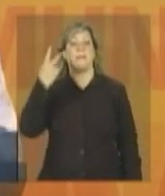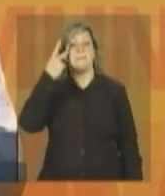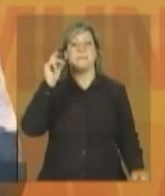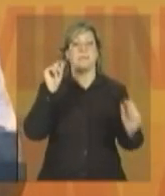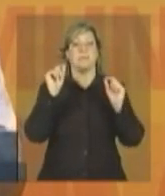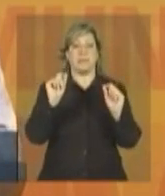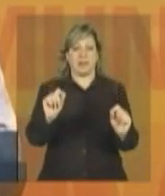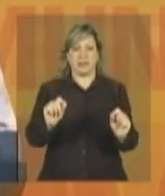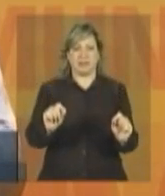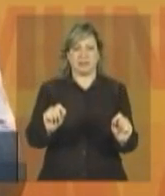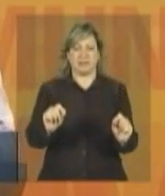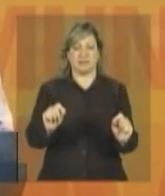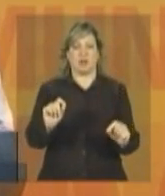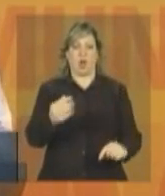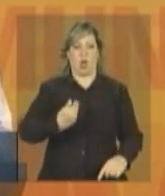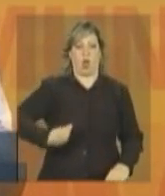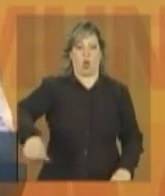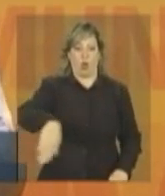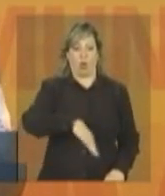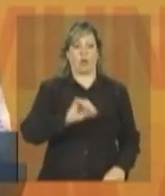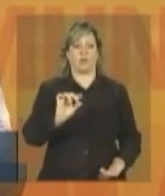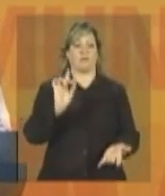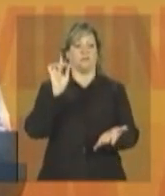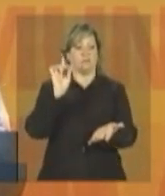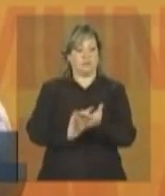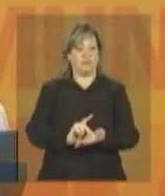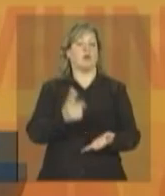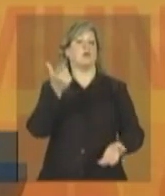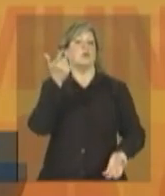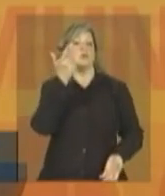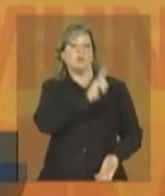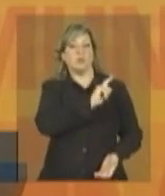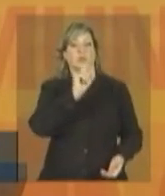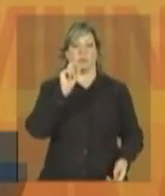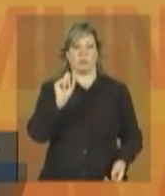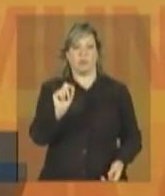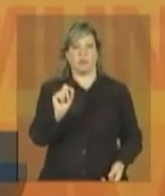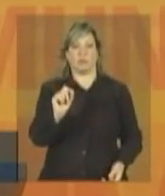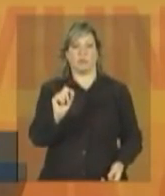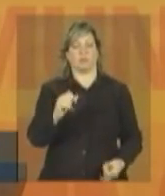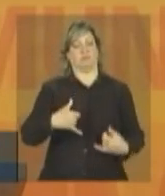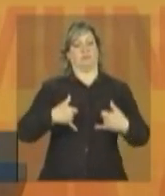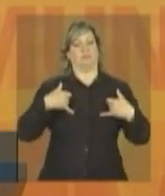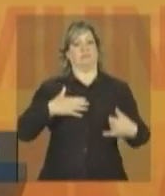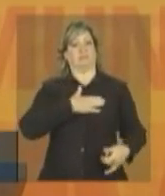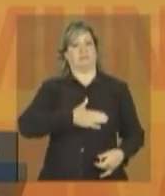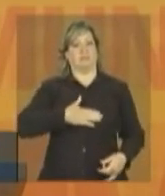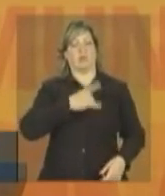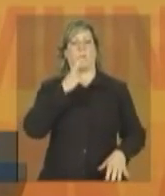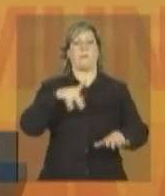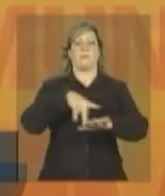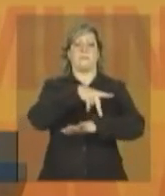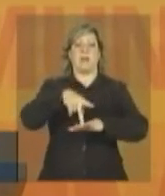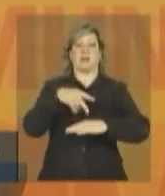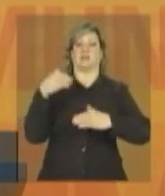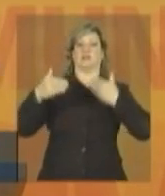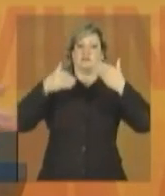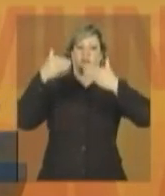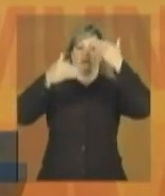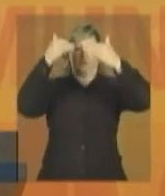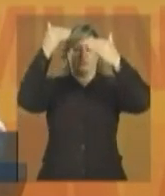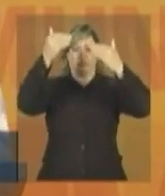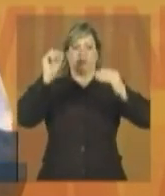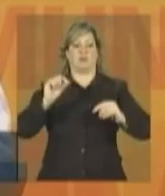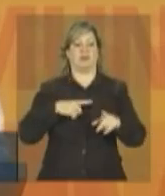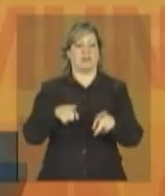para que nós, de fato, possamos nos orgulhar de sermos um país desenvolvido, ou